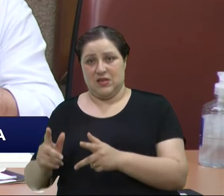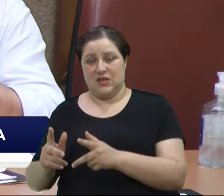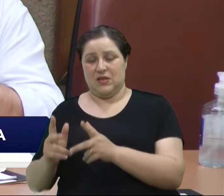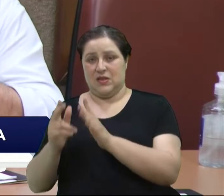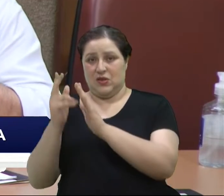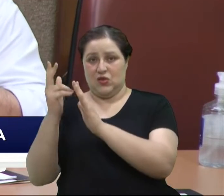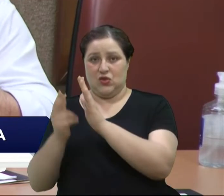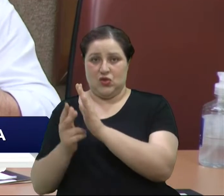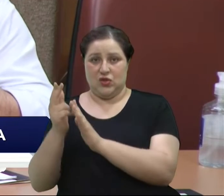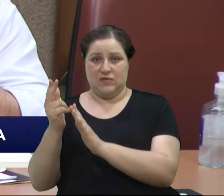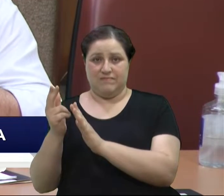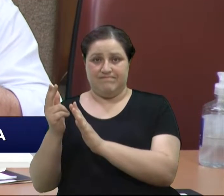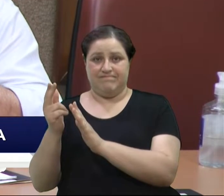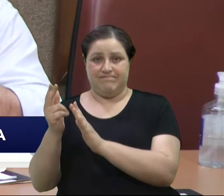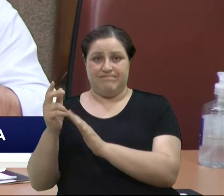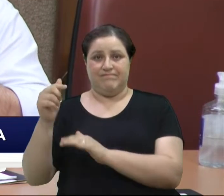hospital